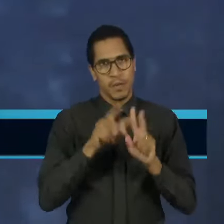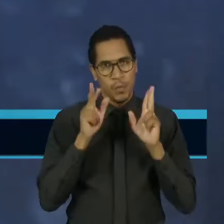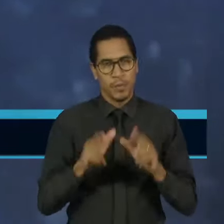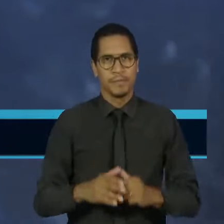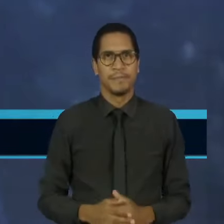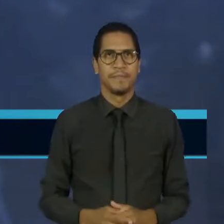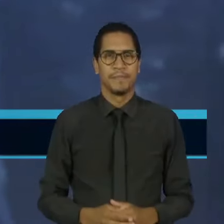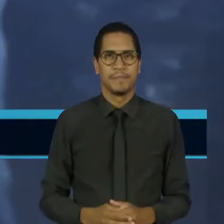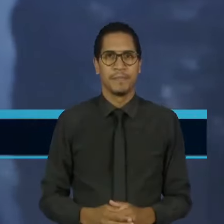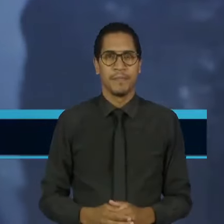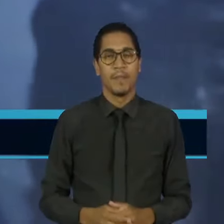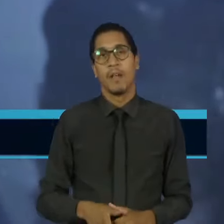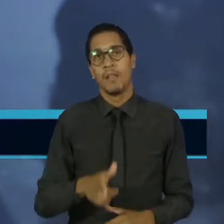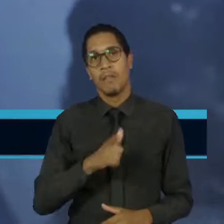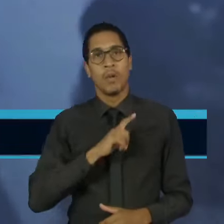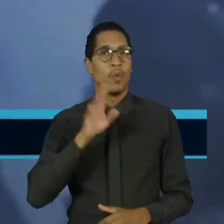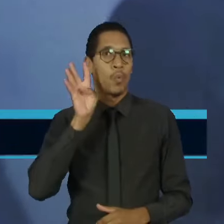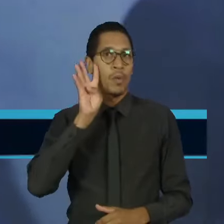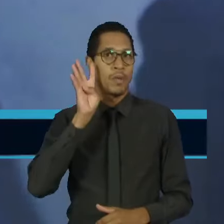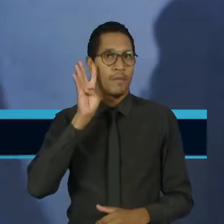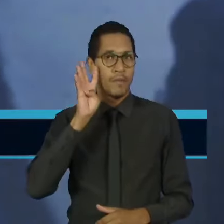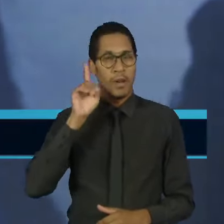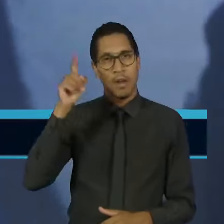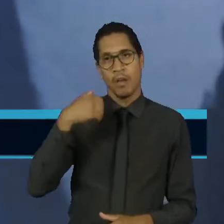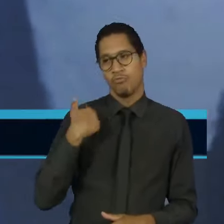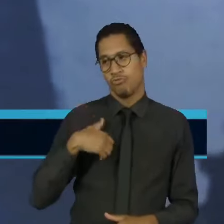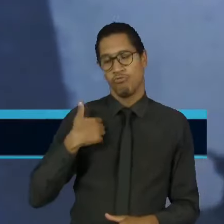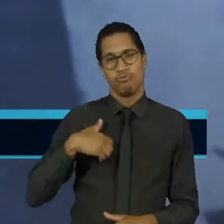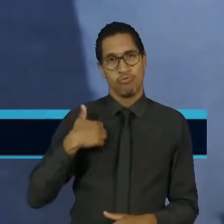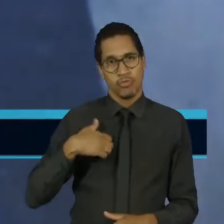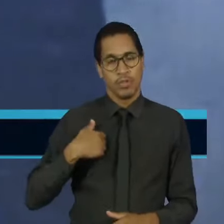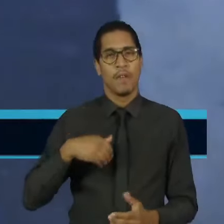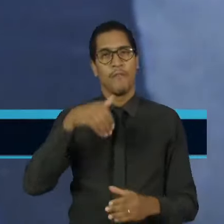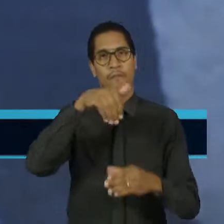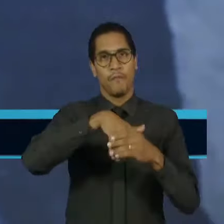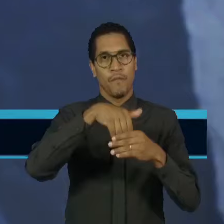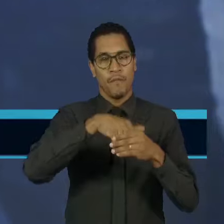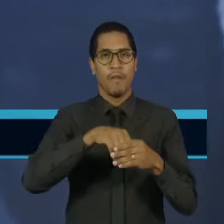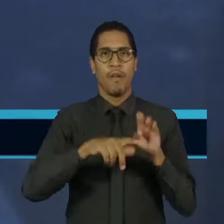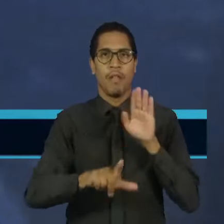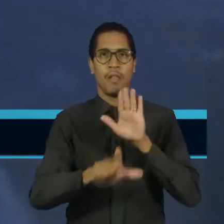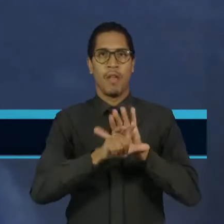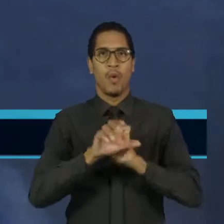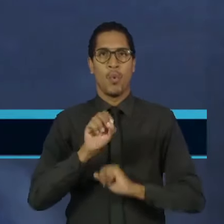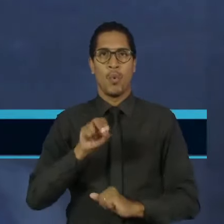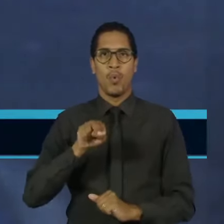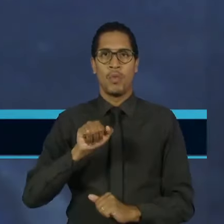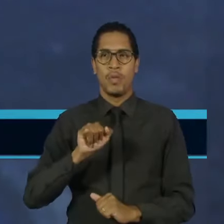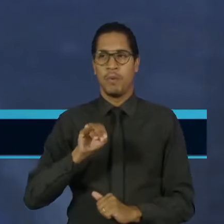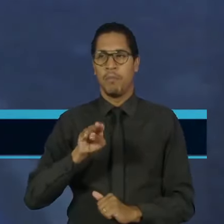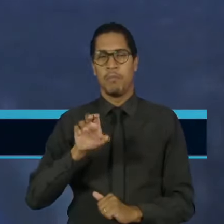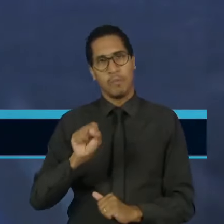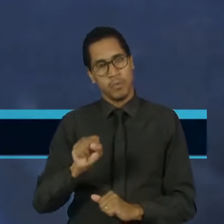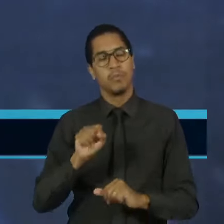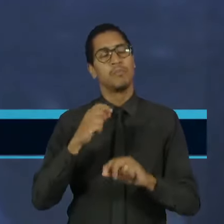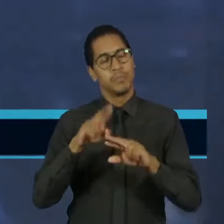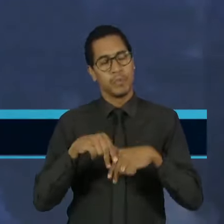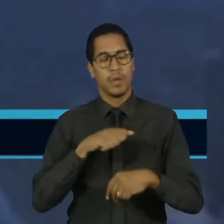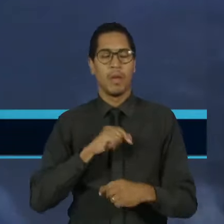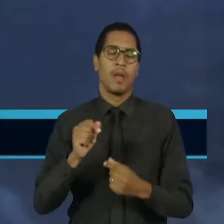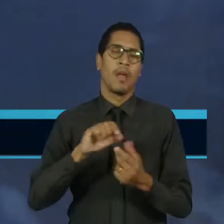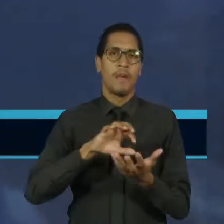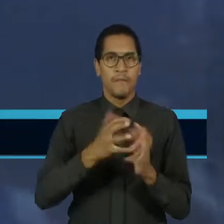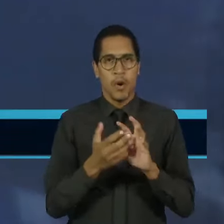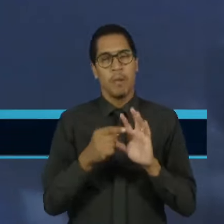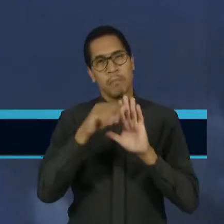ficou para quarta-feira a sessão do congresso argentino que deverá votar a chamada lei ônibus considerada fundamental para as reformas o governo de